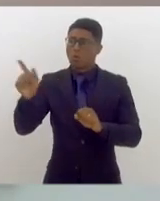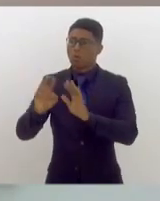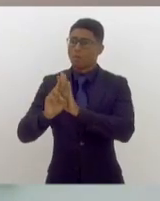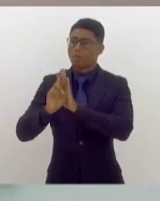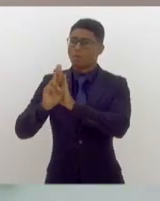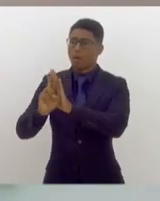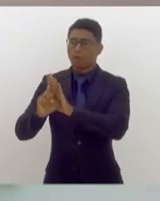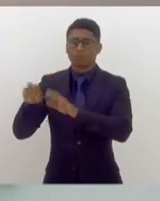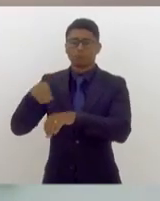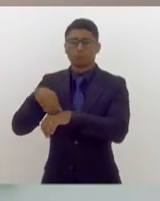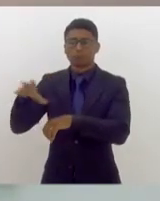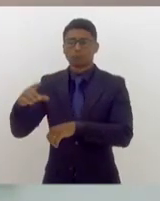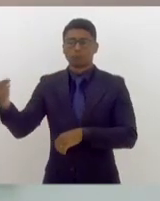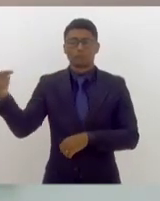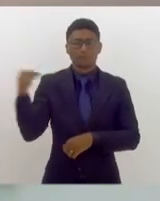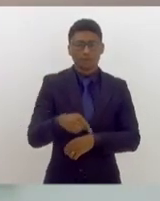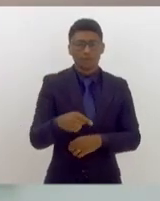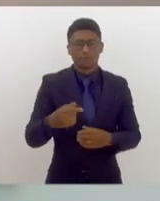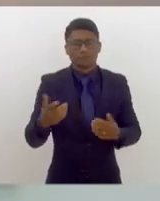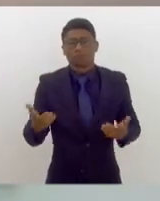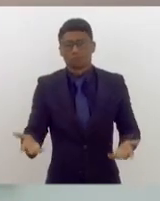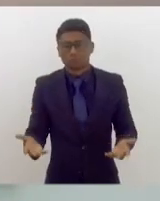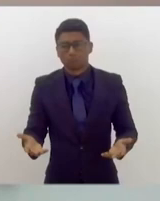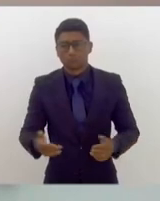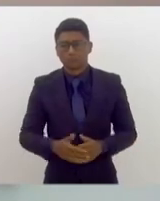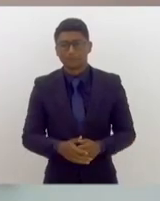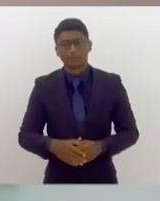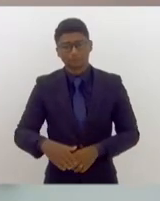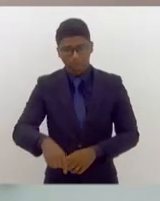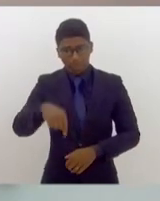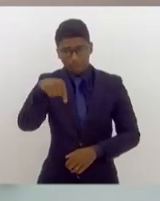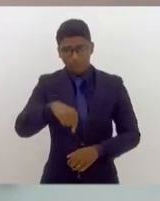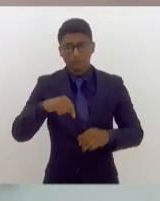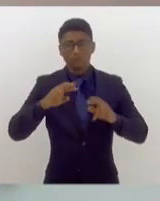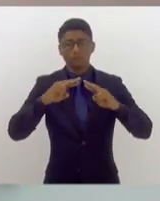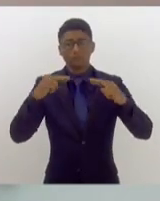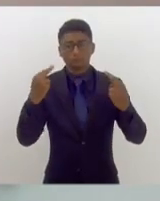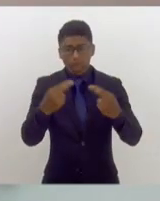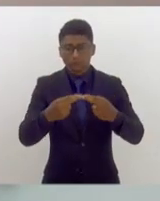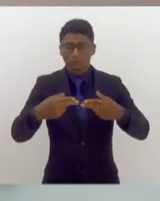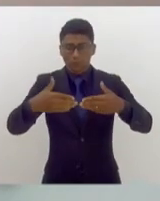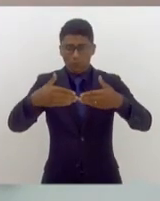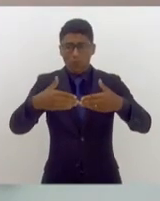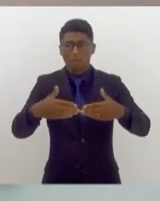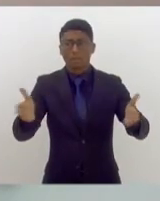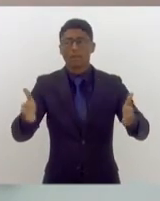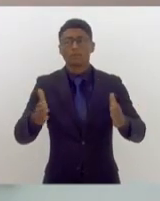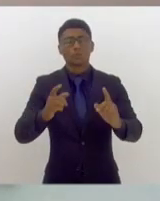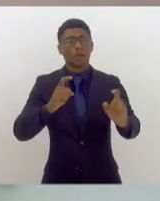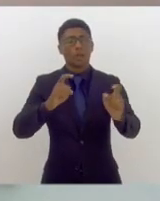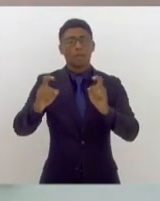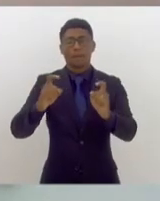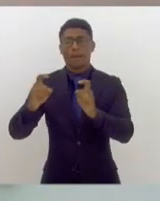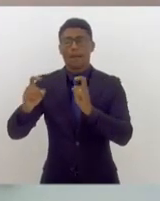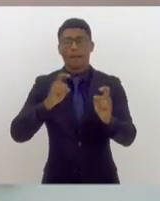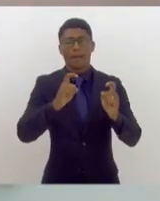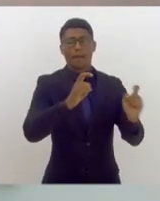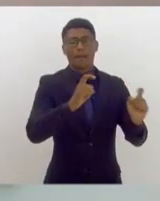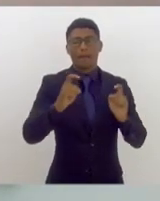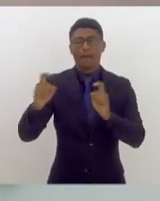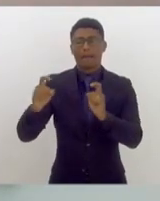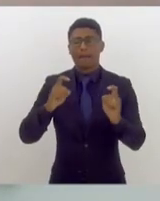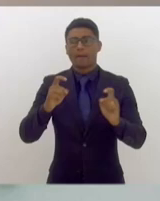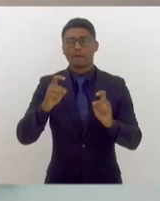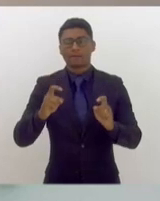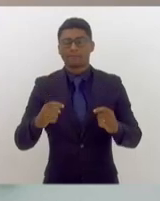representante para essa audiência, que é o start inicial, né, que é o início de um grande debate que, lamentavelmente,